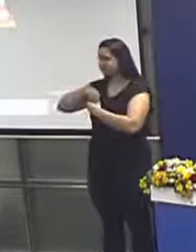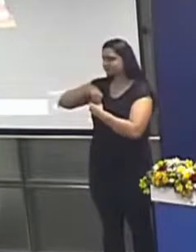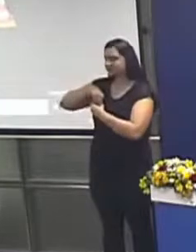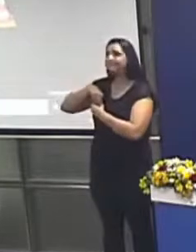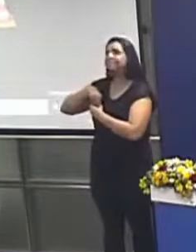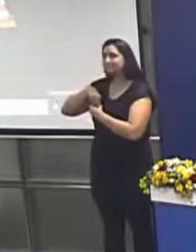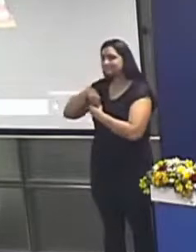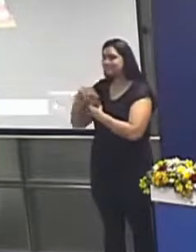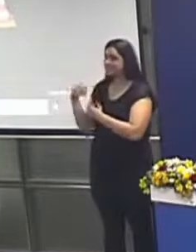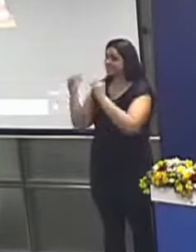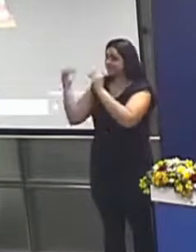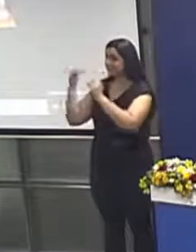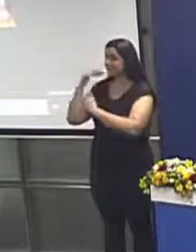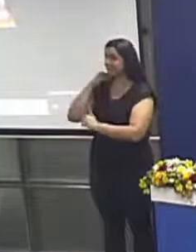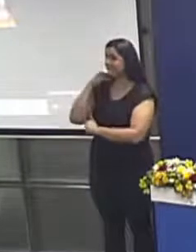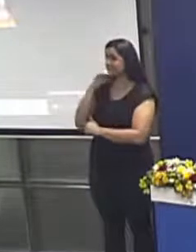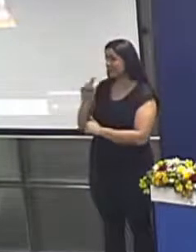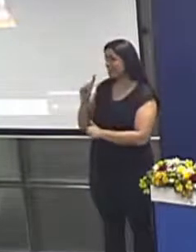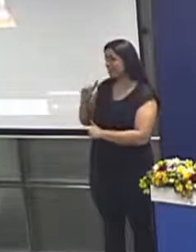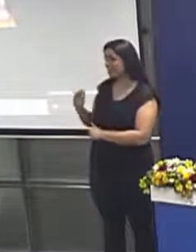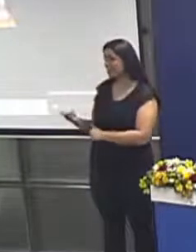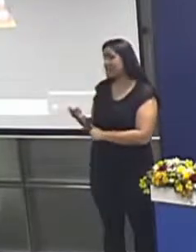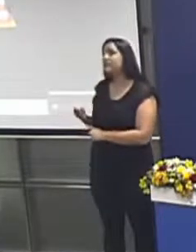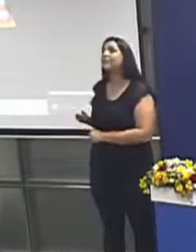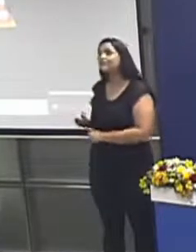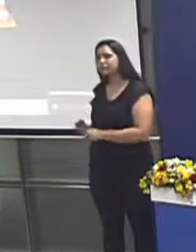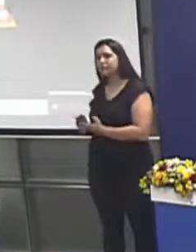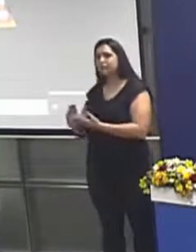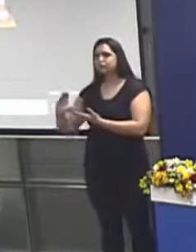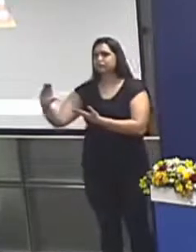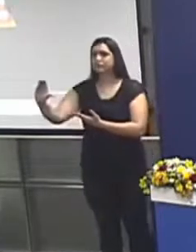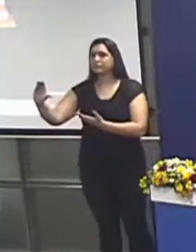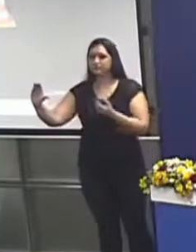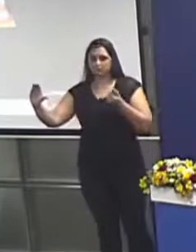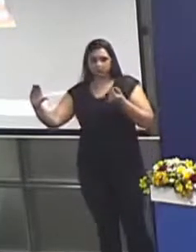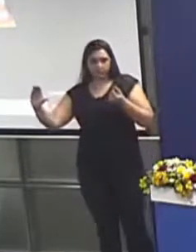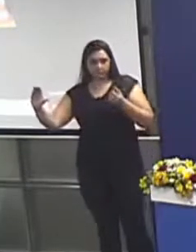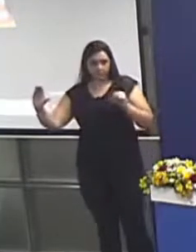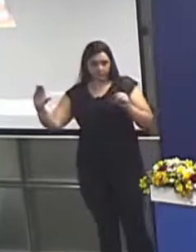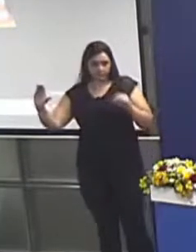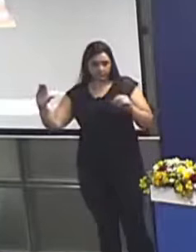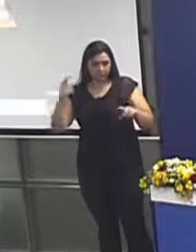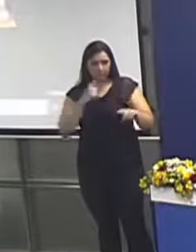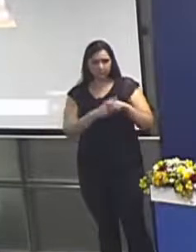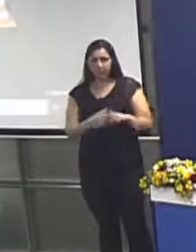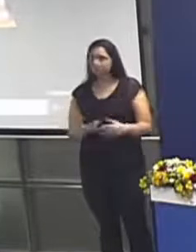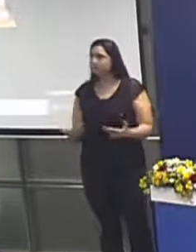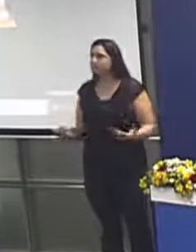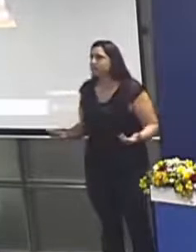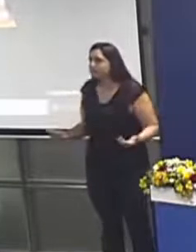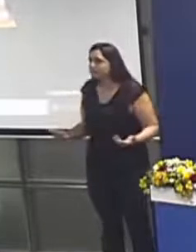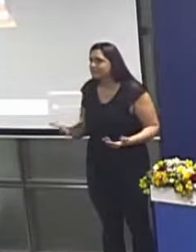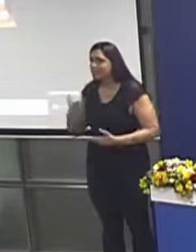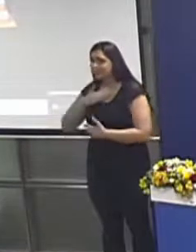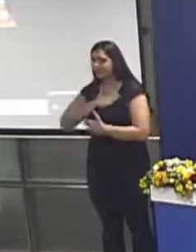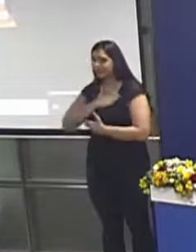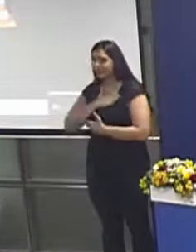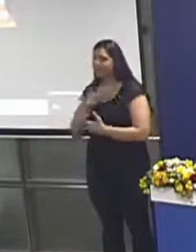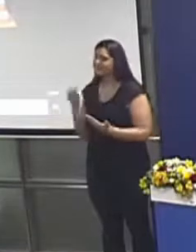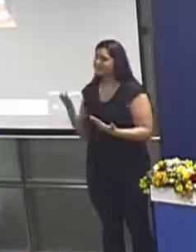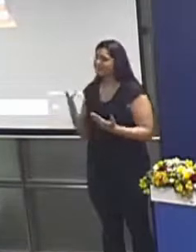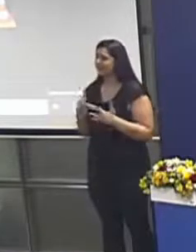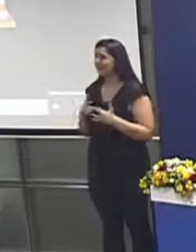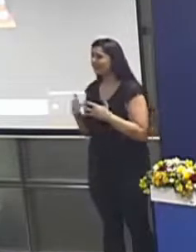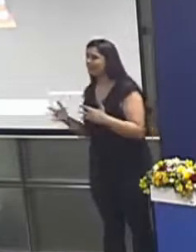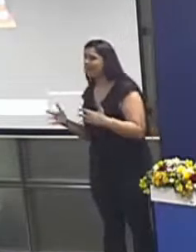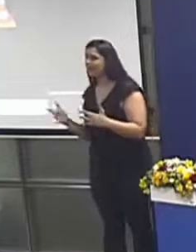Moa. O banco doa R$1 bilhão. O orçamento da saúde, 80 vezes mais. Eles gostam, adoram doação,